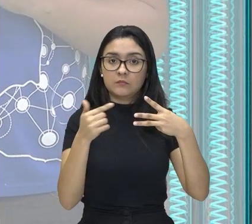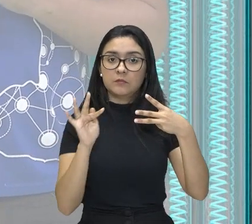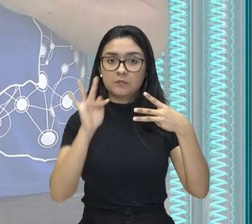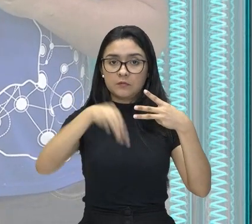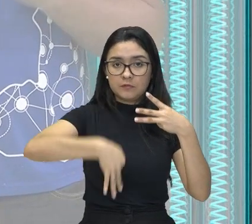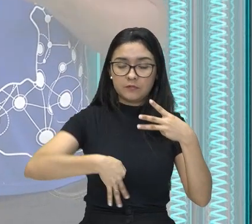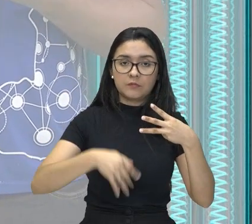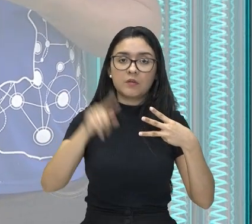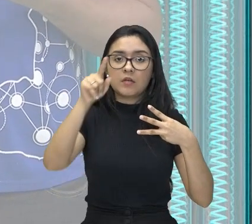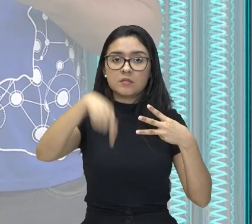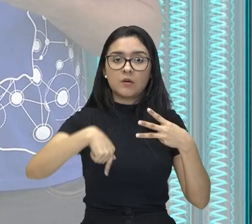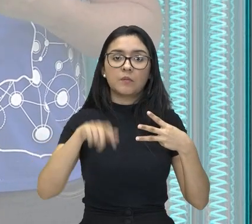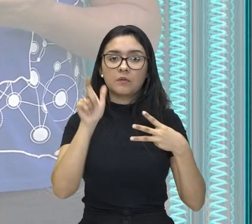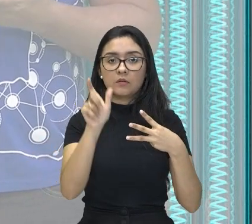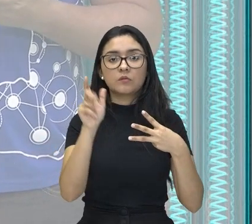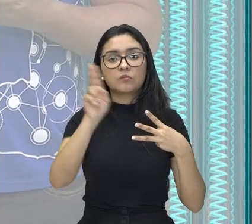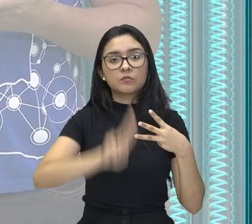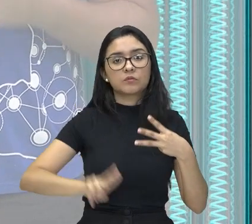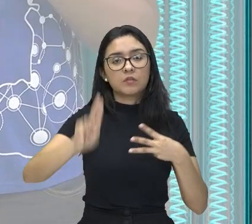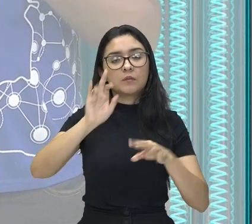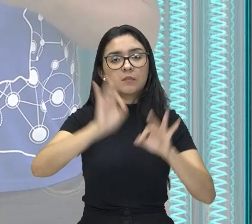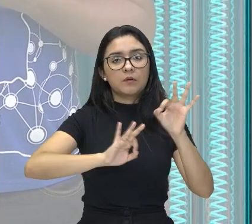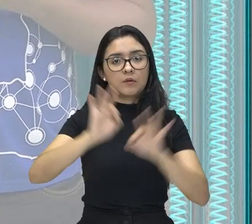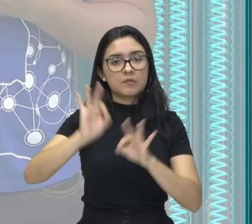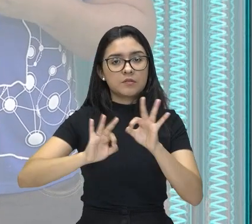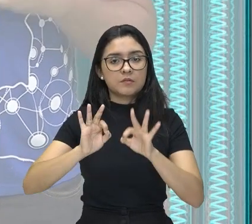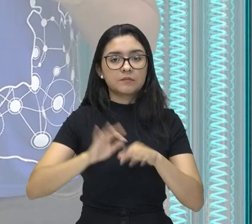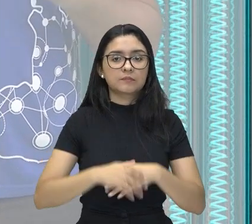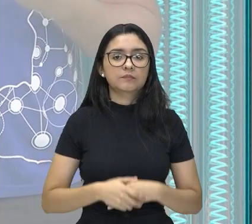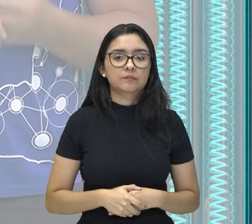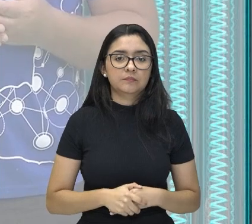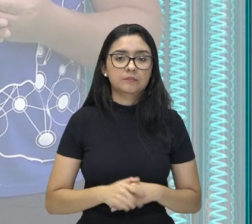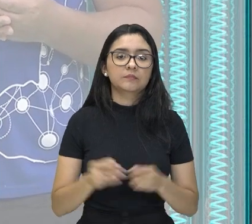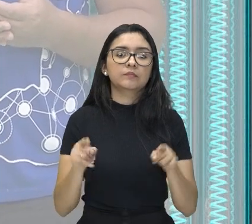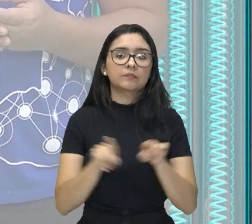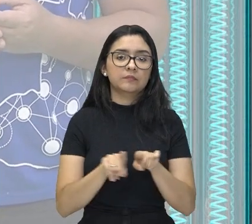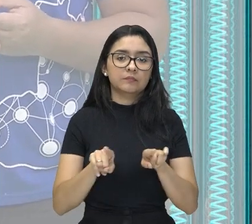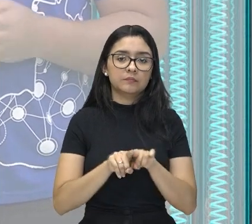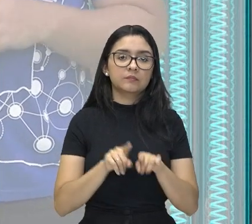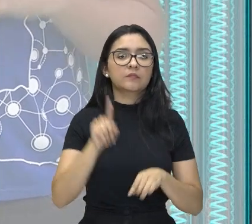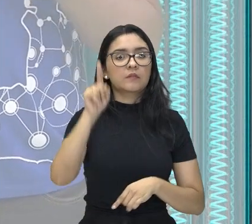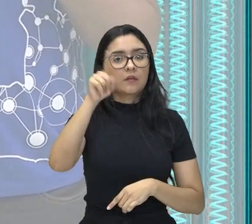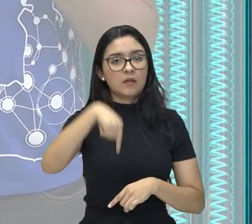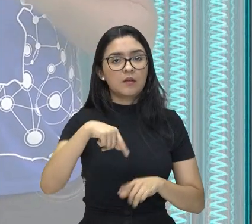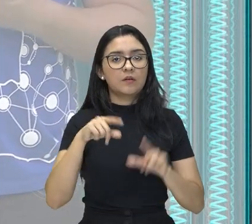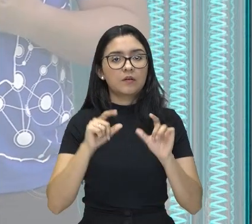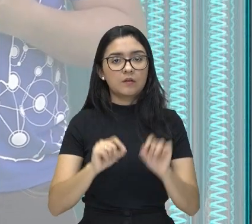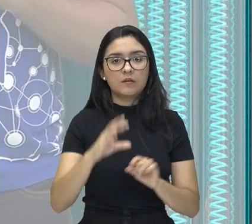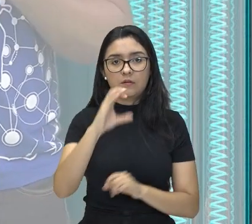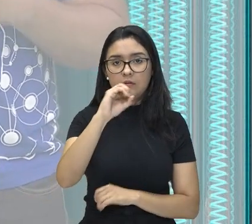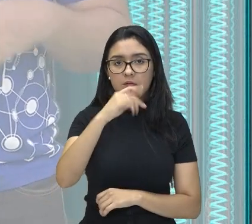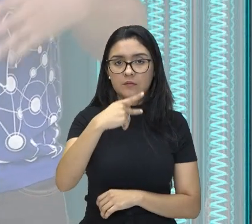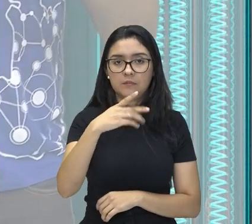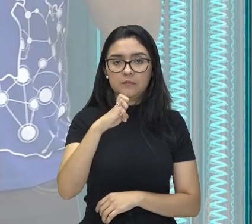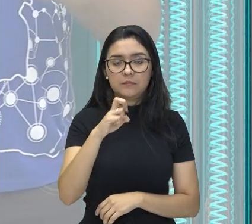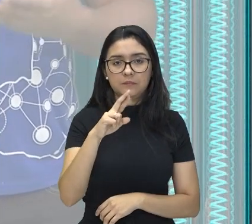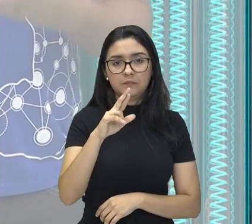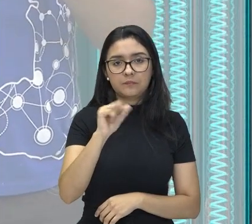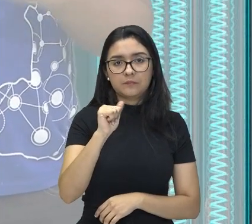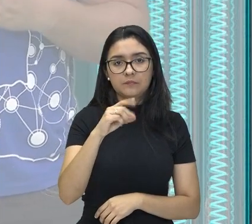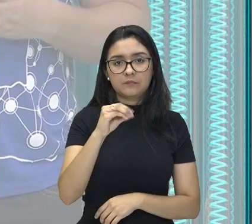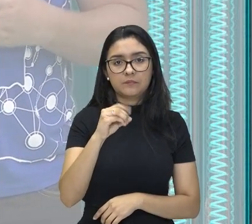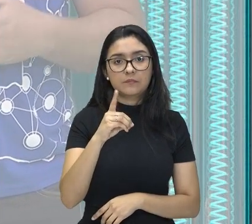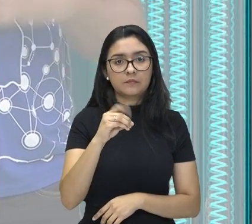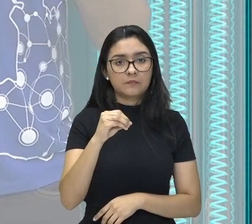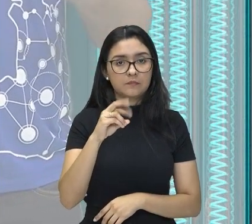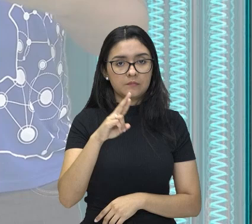são enunciados utilizados para a organização e são operadores argumentativos de um discurso, certo? Que pode